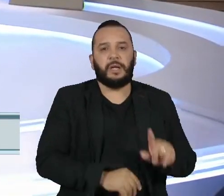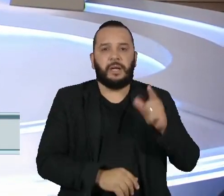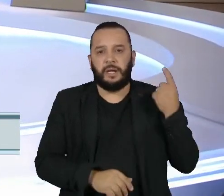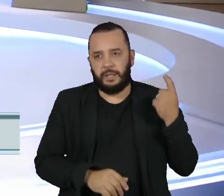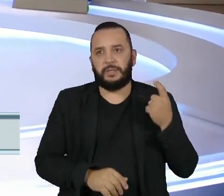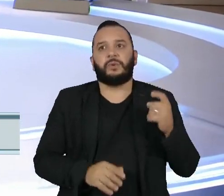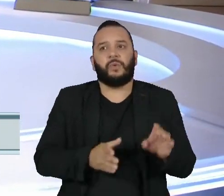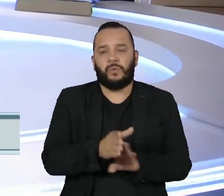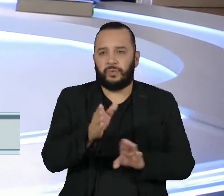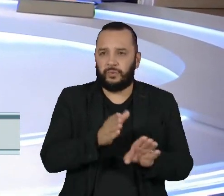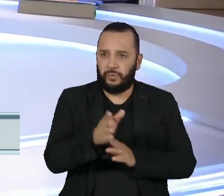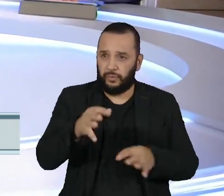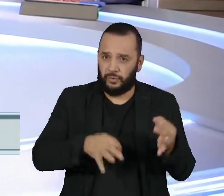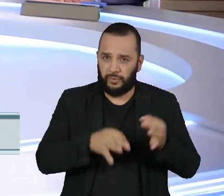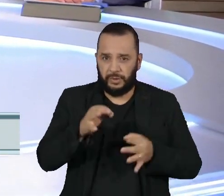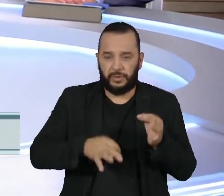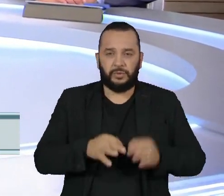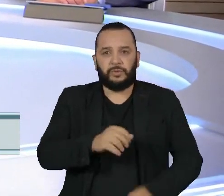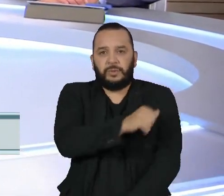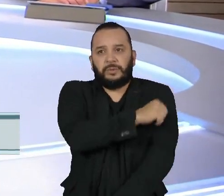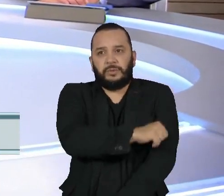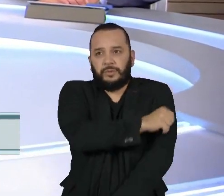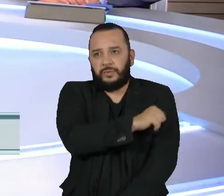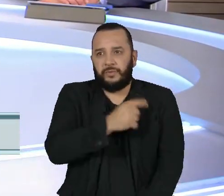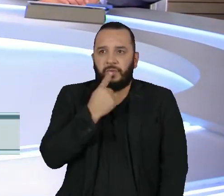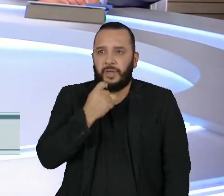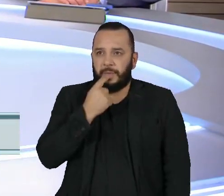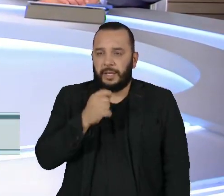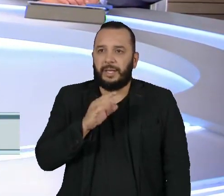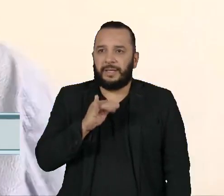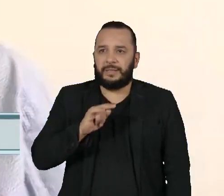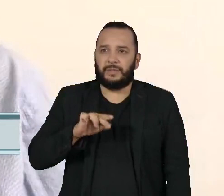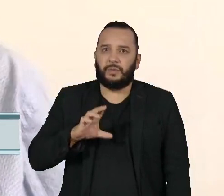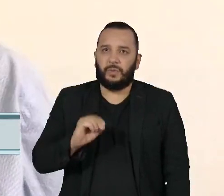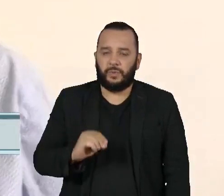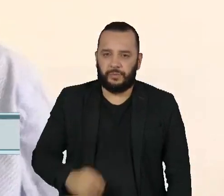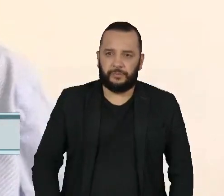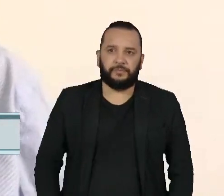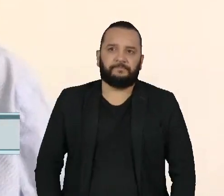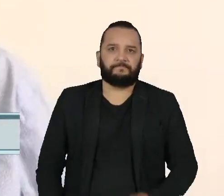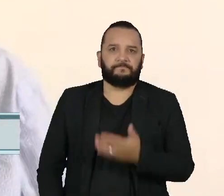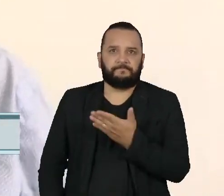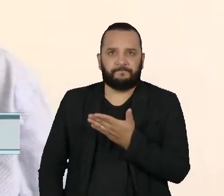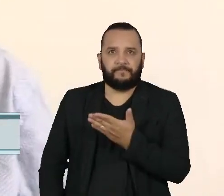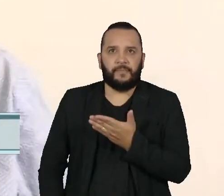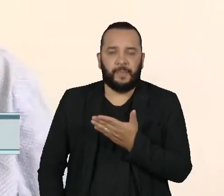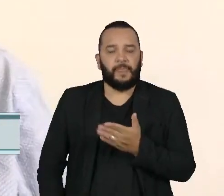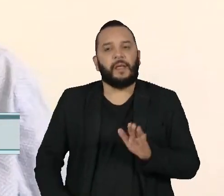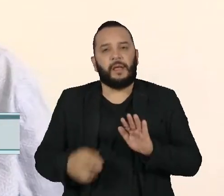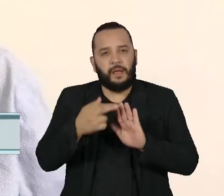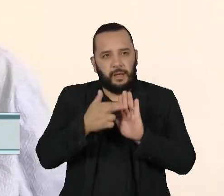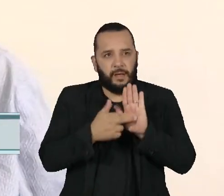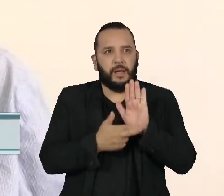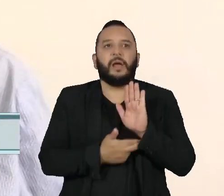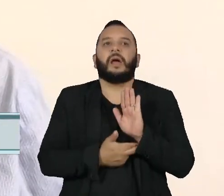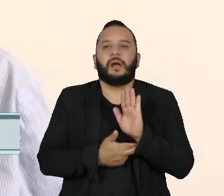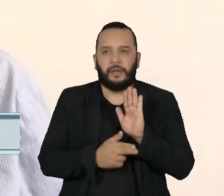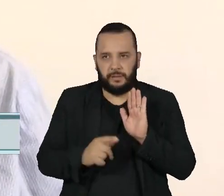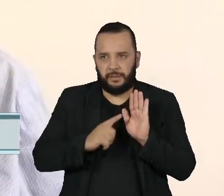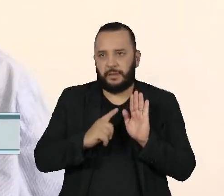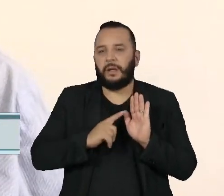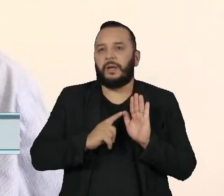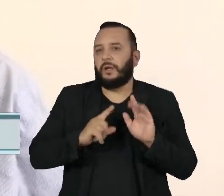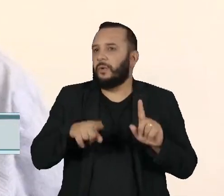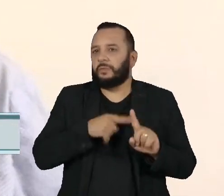do Comitê Internacional da Cruz Vermelha, Tarcísio Dalmaso. Esse conjunto de regras ele tem dois